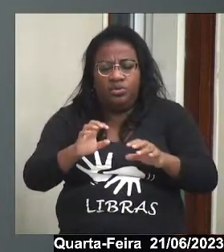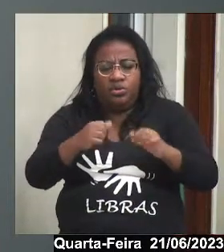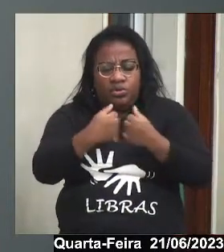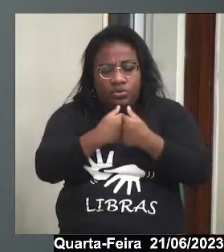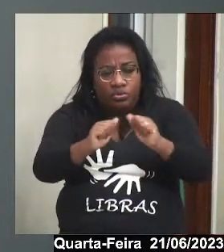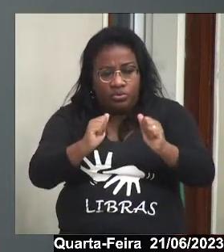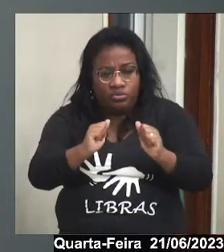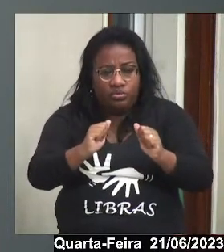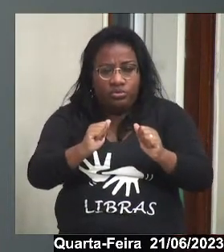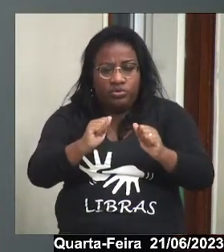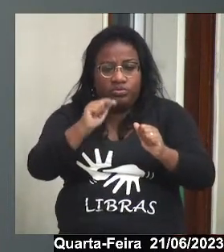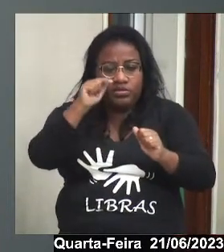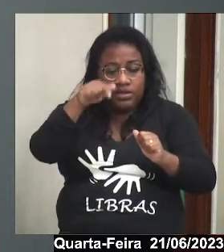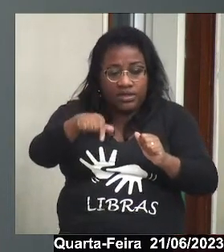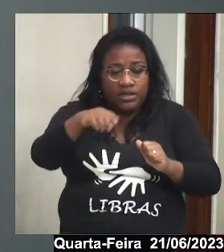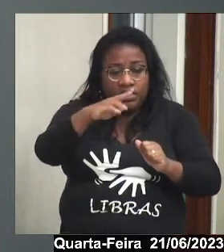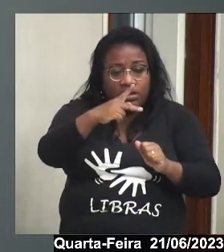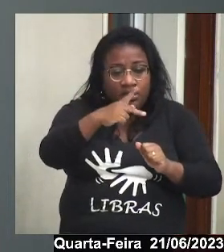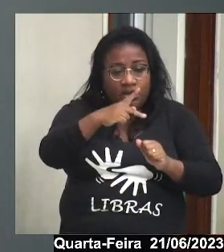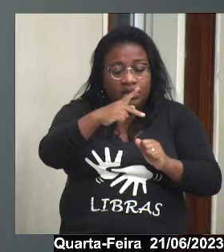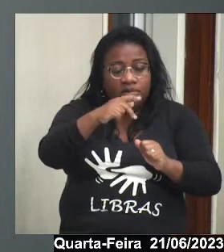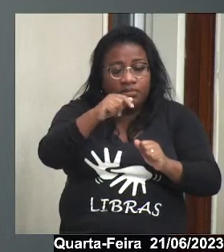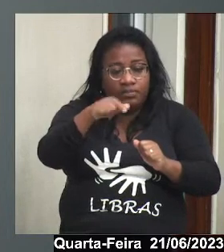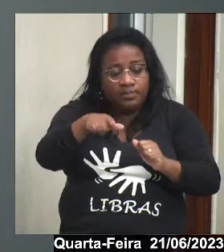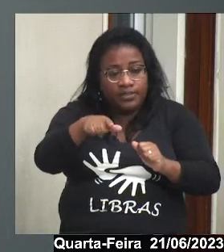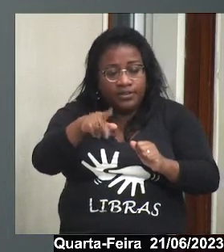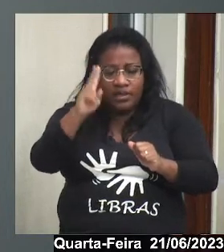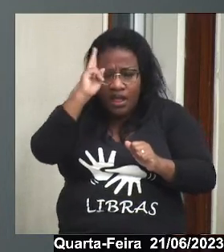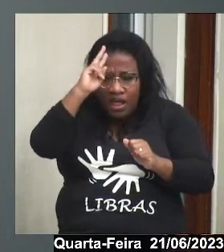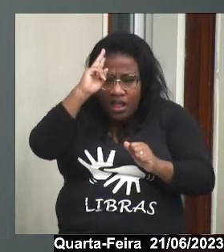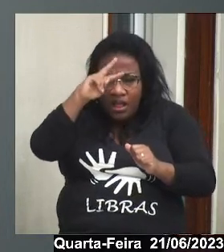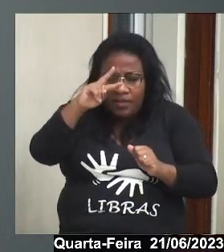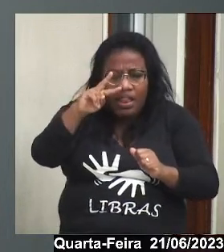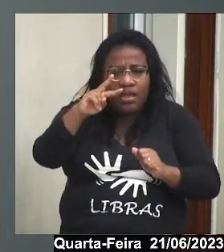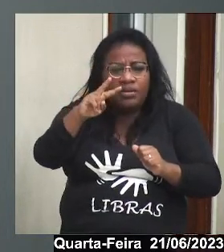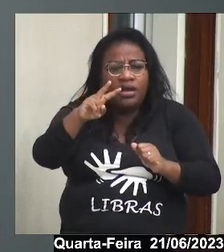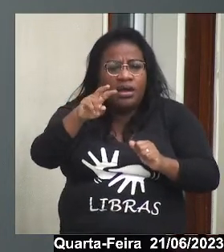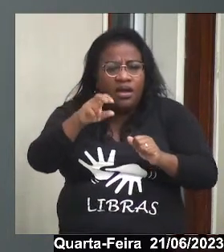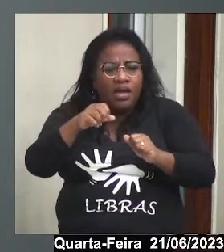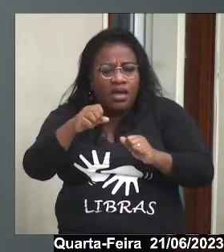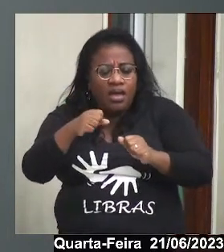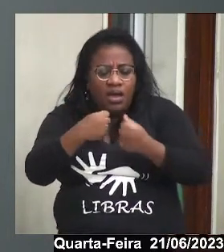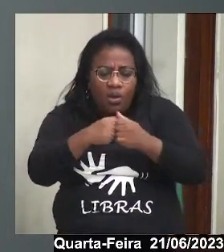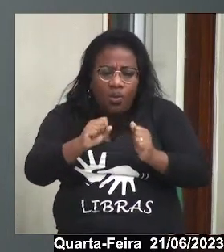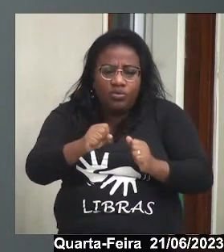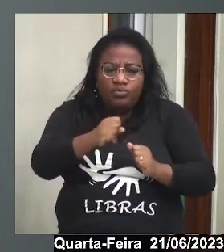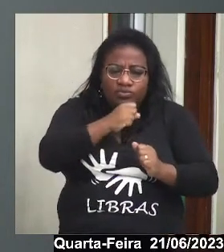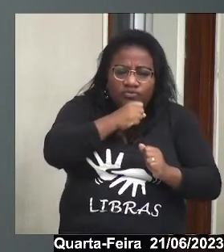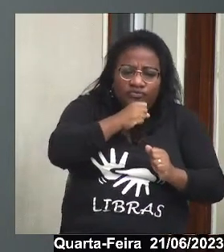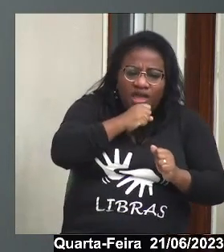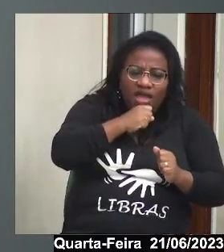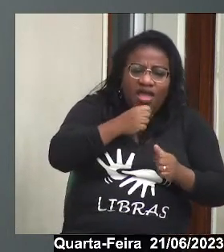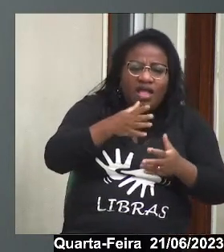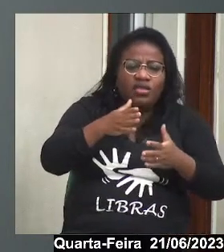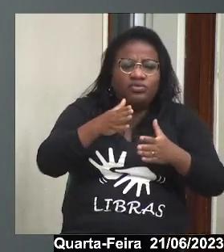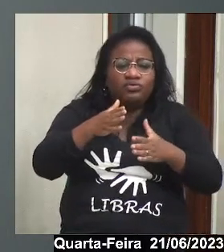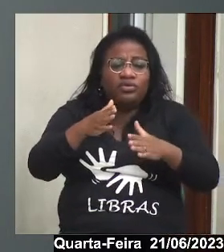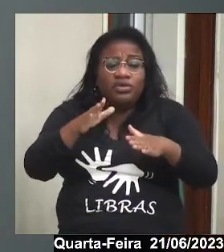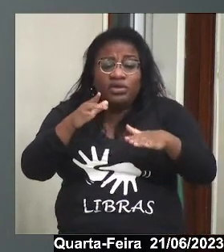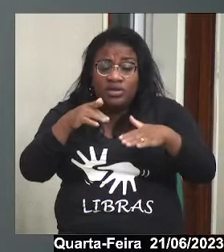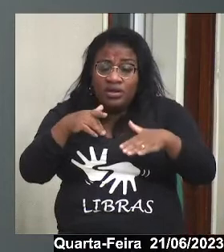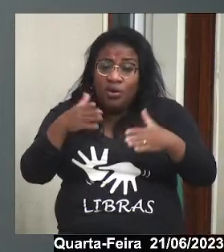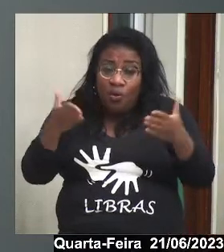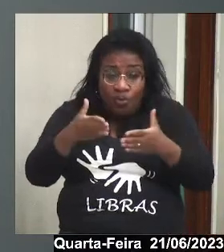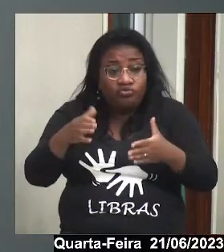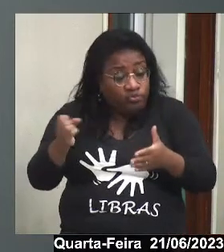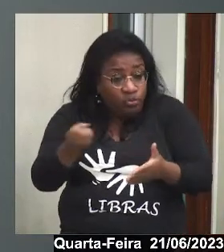está participando da exposição, para a gente relembrar um pouco da história, né, que fez parte da nossa história também. E